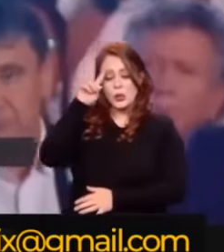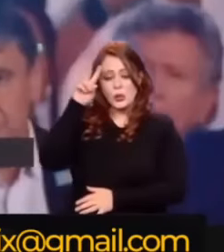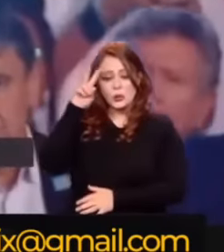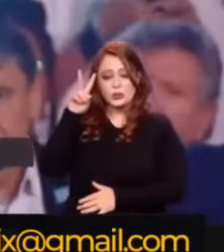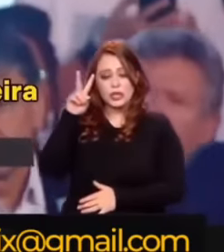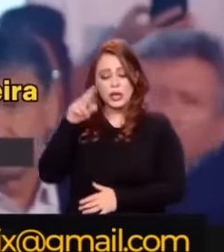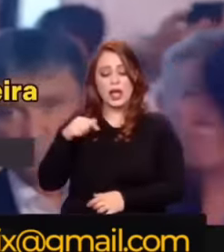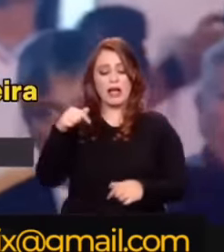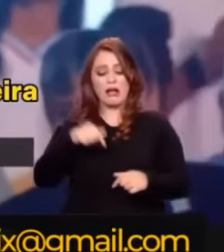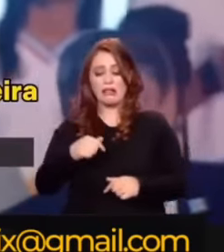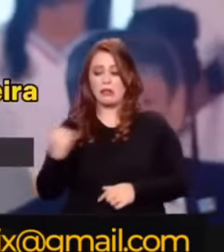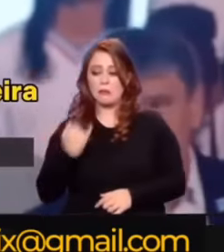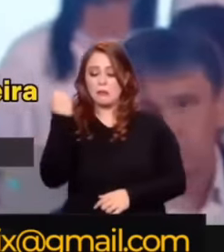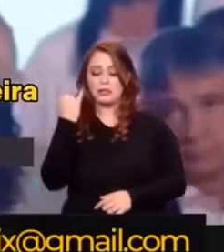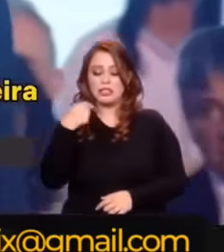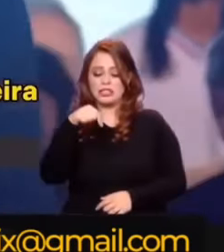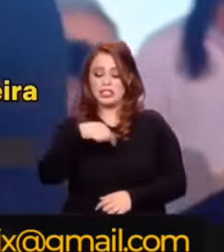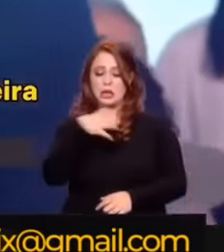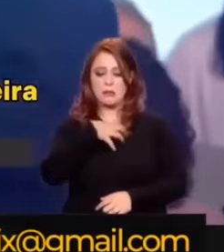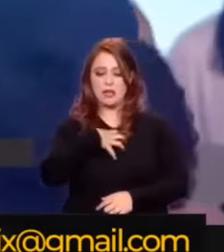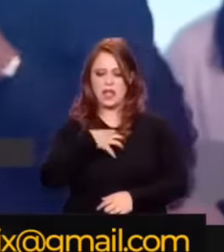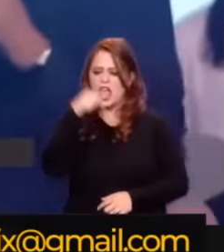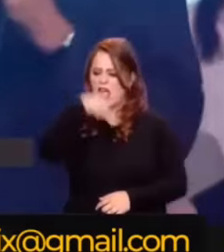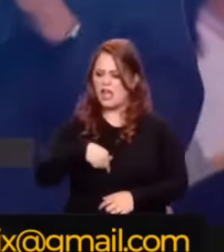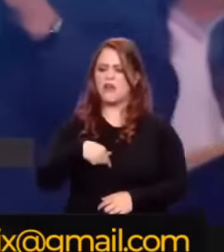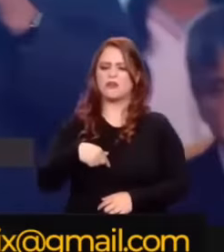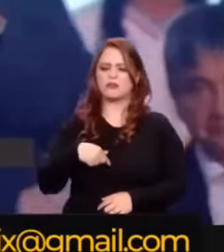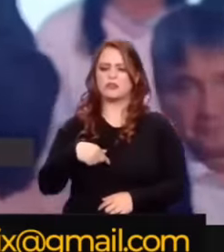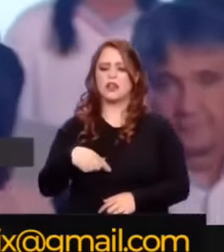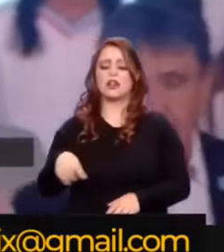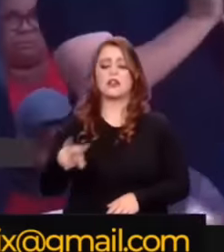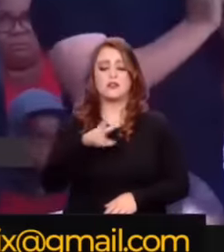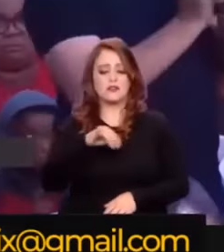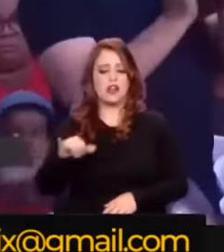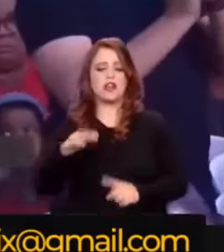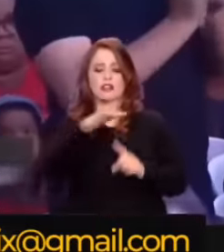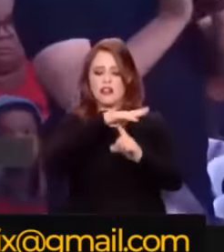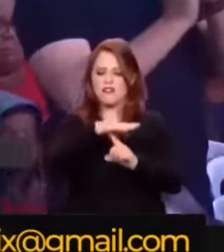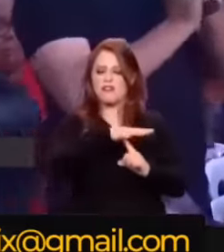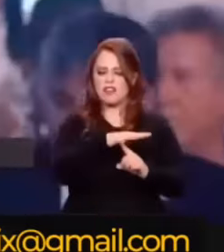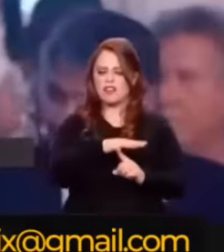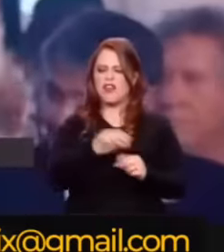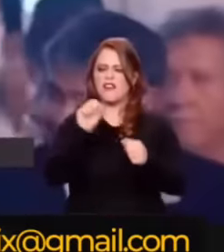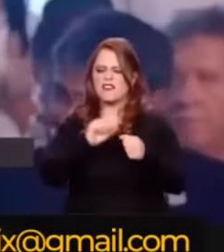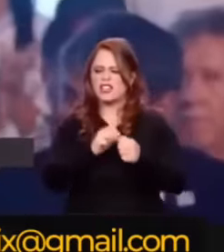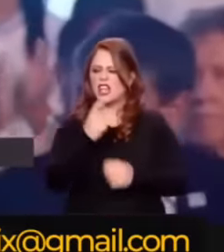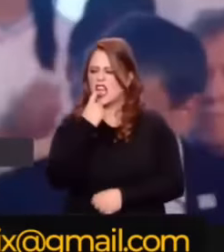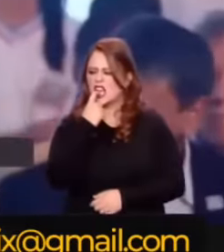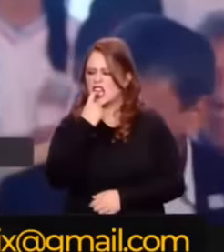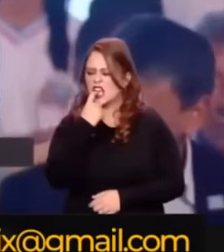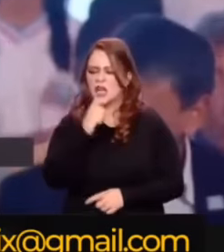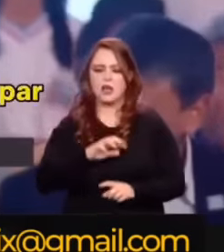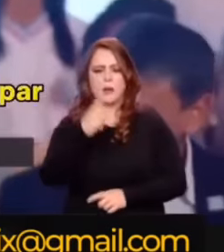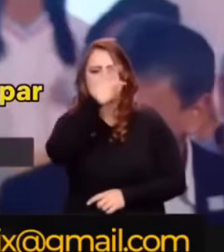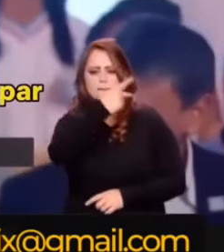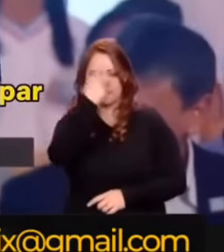aqui na Bahia, e eu quero dizer que eu venho nessa feira só para fazer inveja pros mau caráter de São